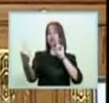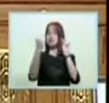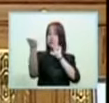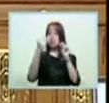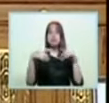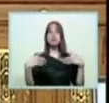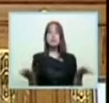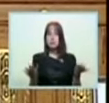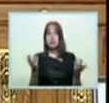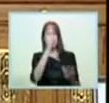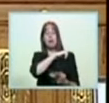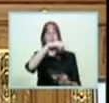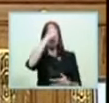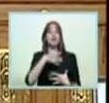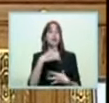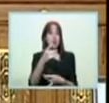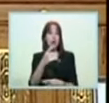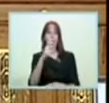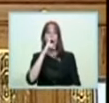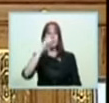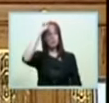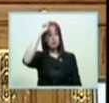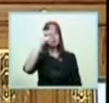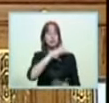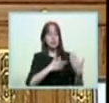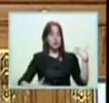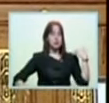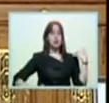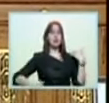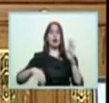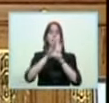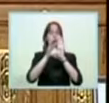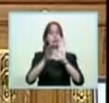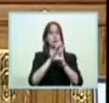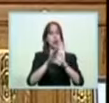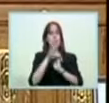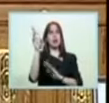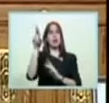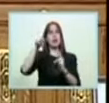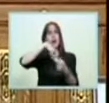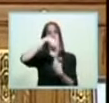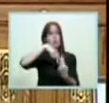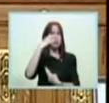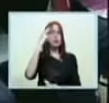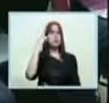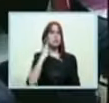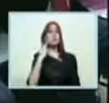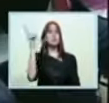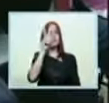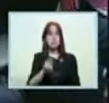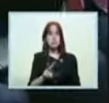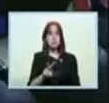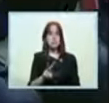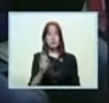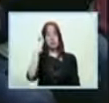Trump. Aqui está o chefe do que lhe interessa, Nicolás Maduro Moro, Presidente Constitucional da República Bolivariana